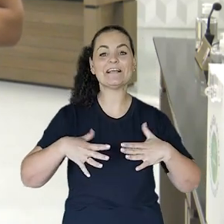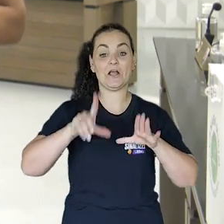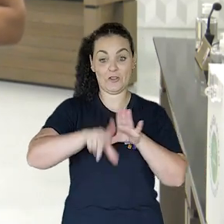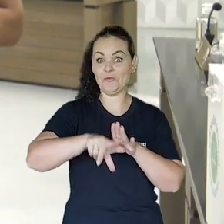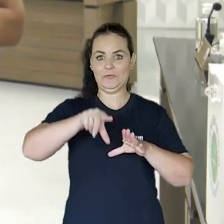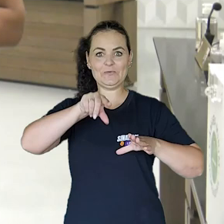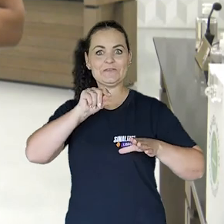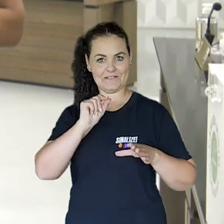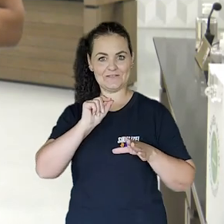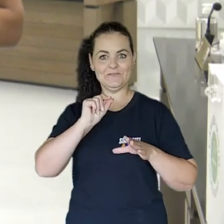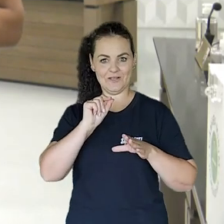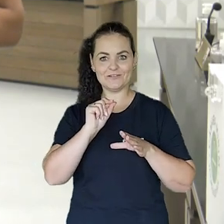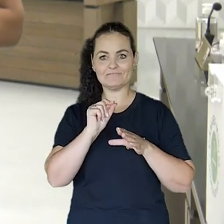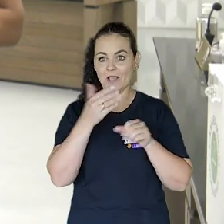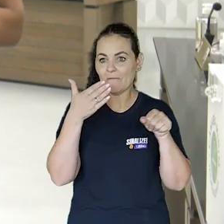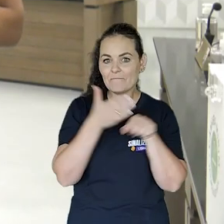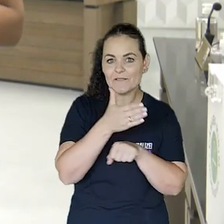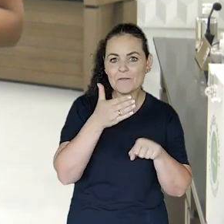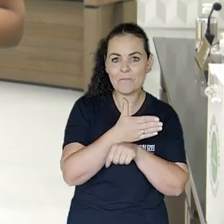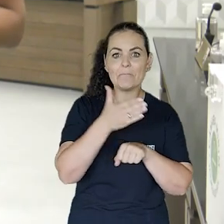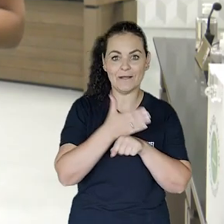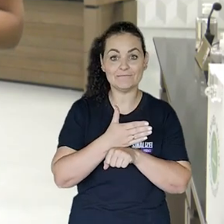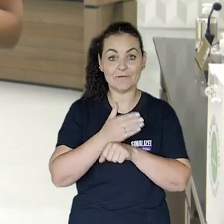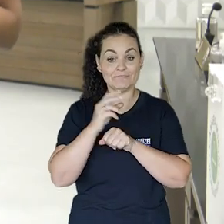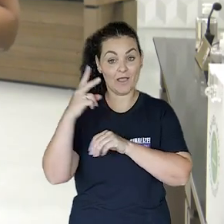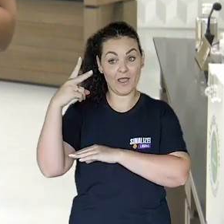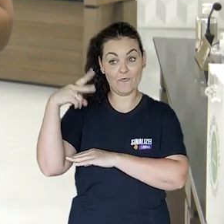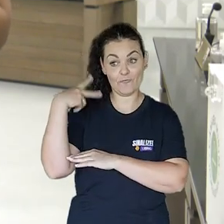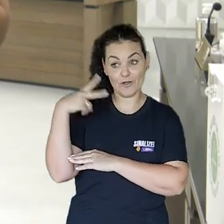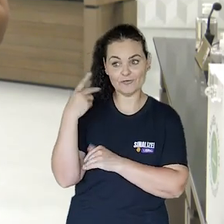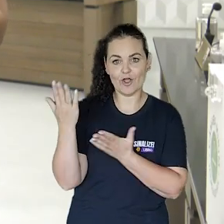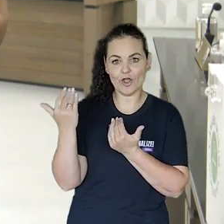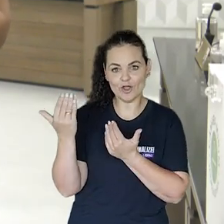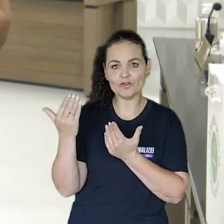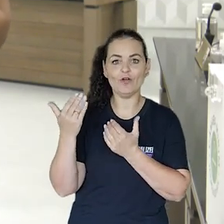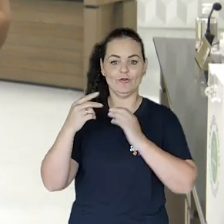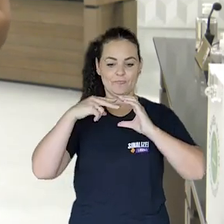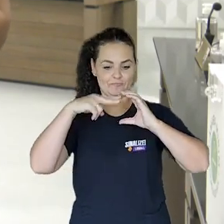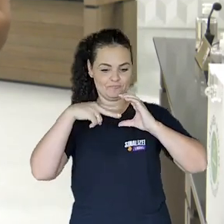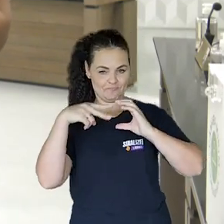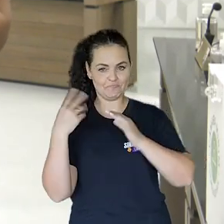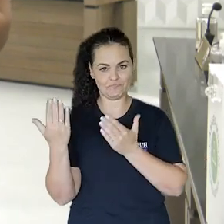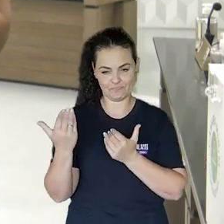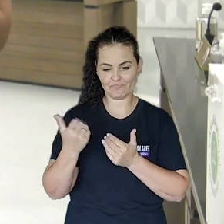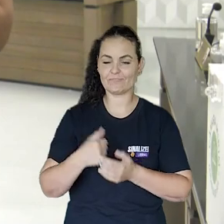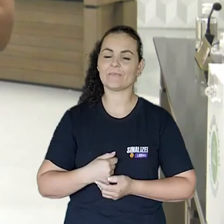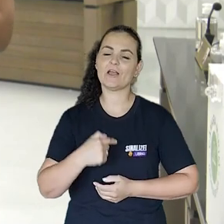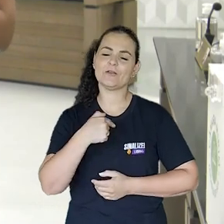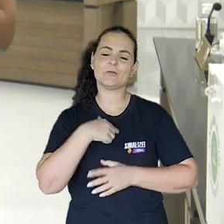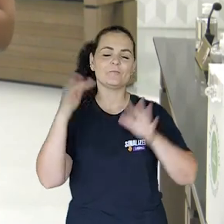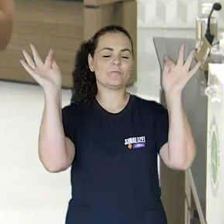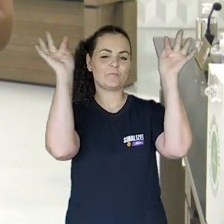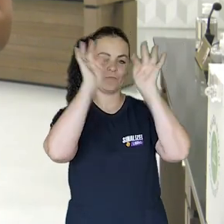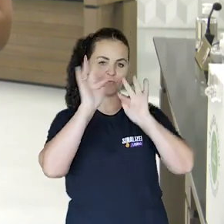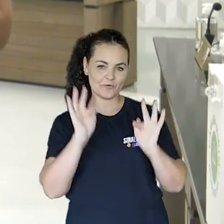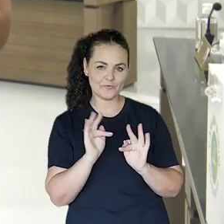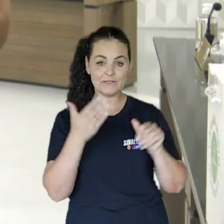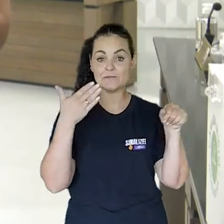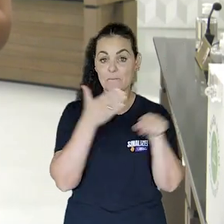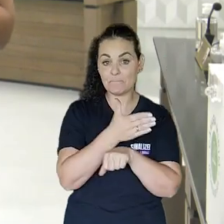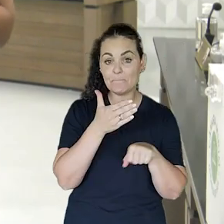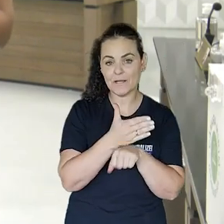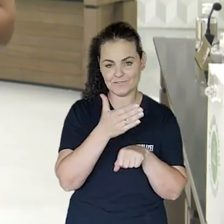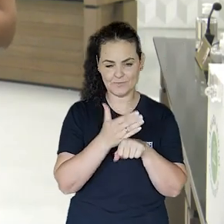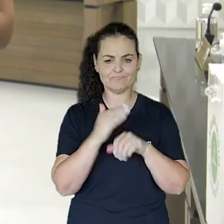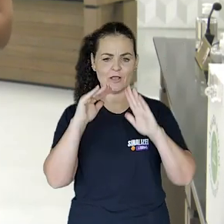na composição da Câmara Mirim. Isso mesmo. Estamos muito felizes com a participação das unidades de ensino